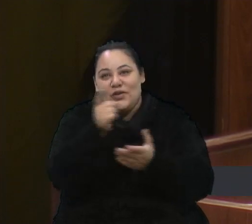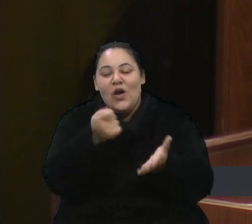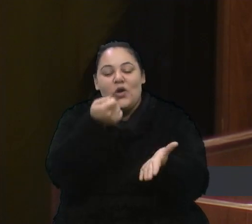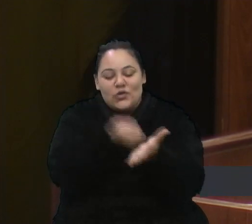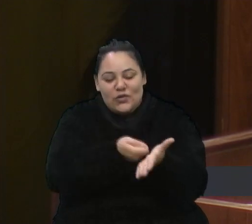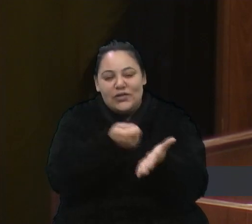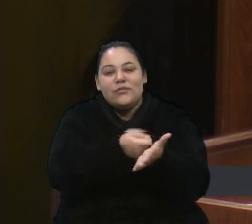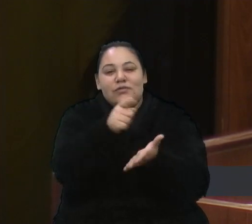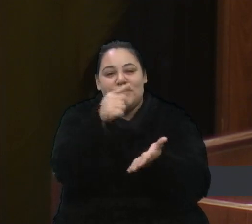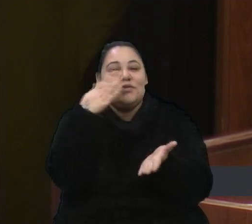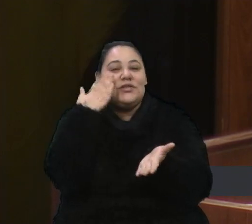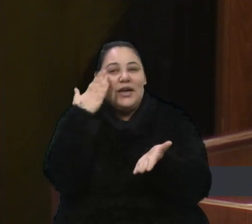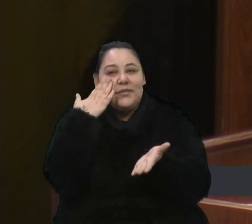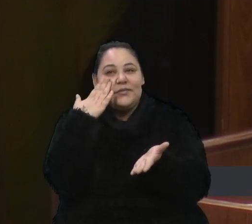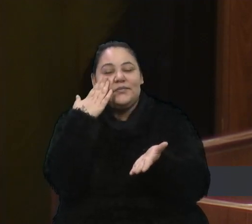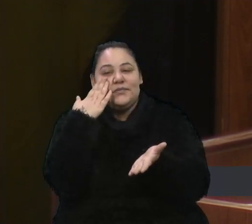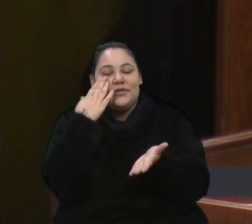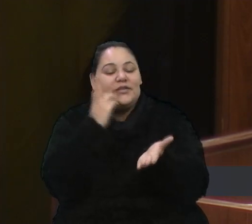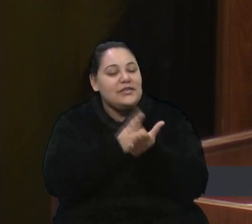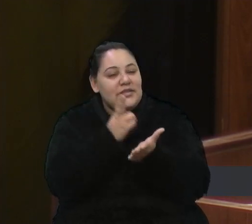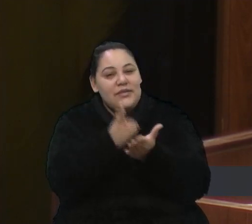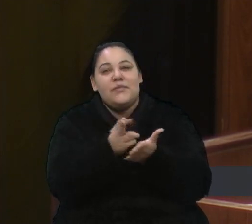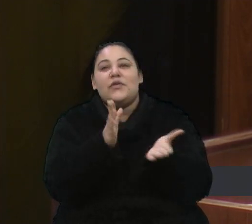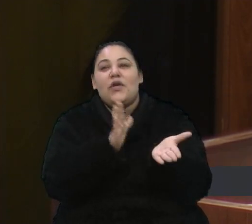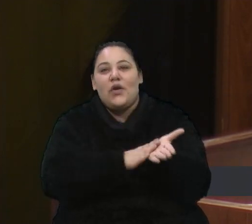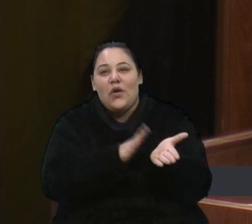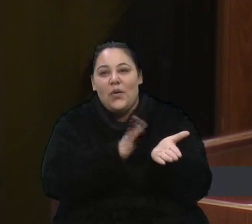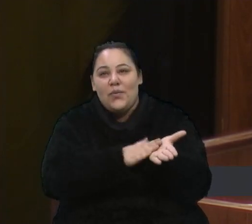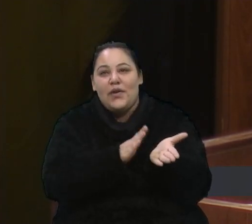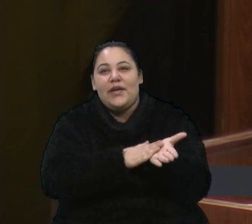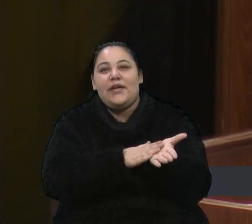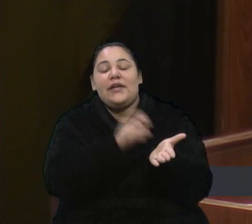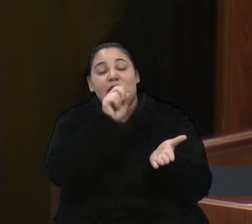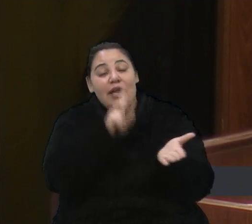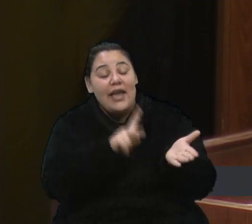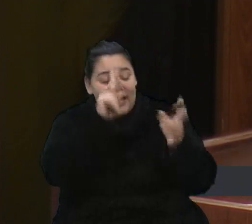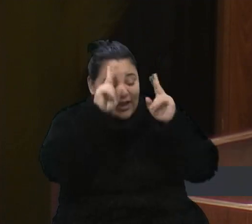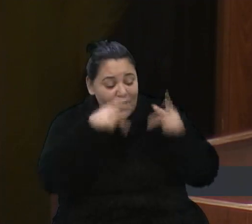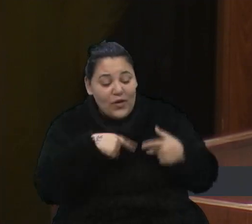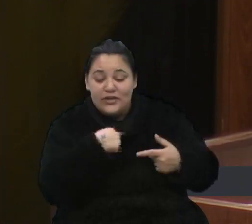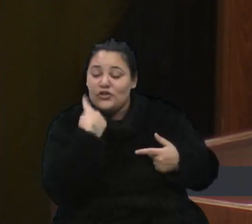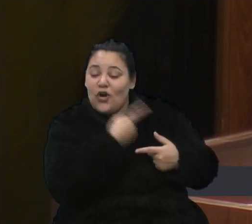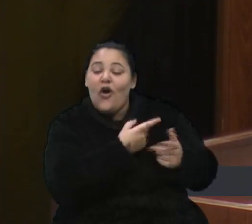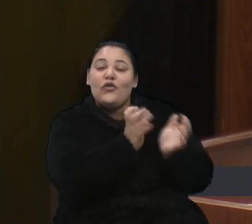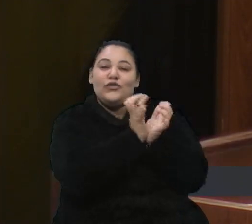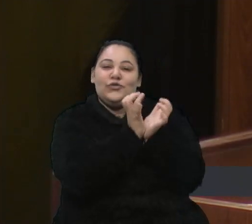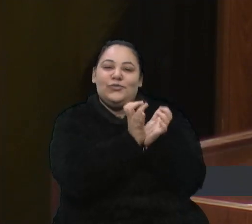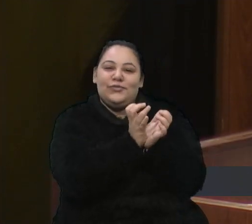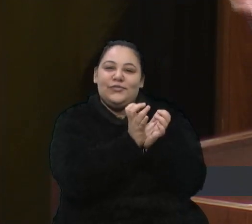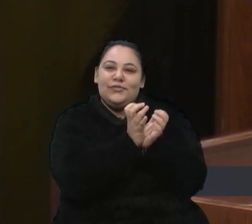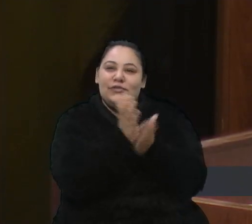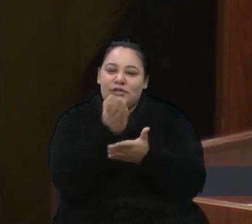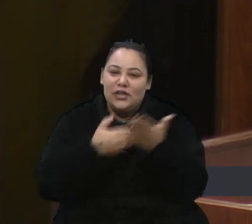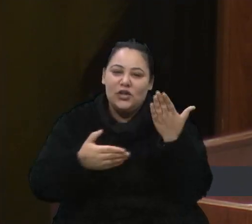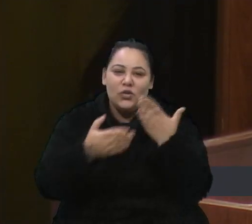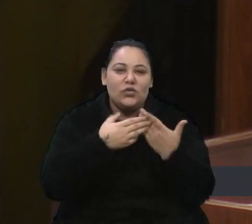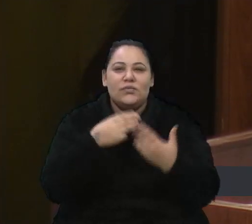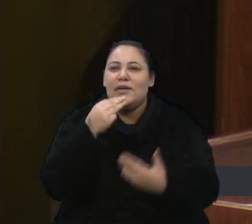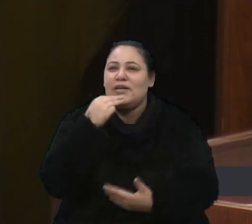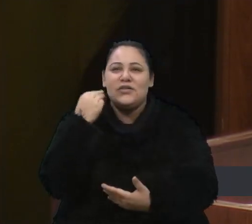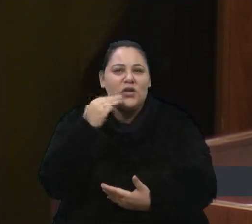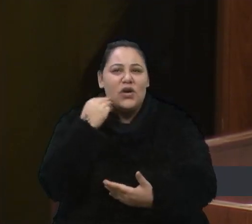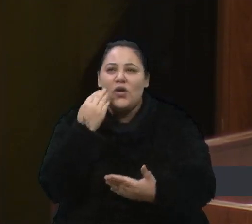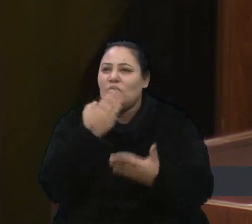gente lutou. Sempre cobrei disso aí, pô, quem é que vai reconhecer nós aí, né? E a todos vocês, tá? Marisol,